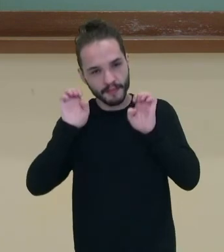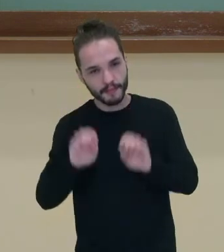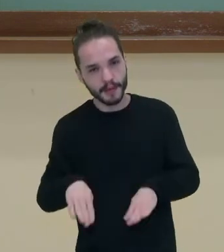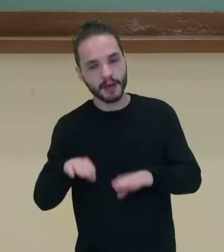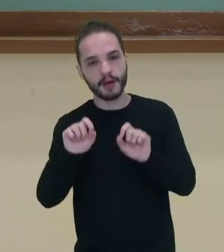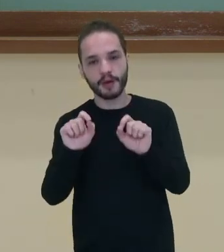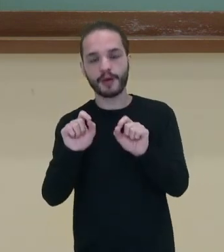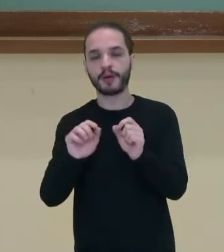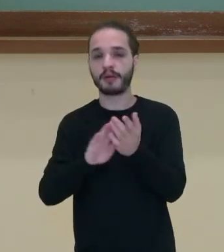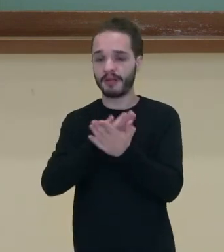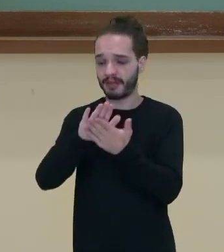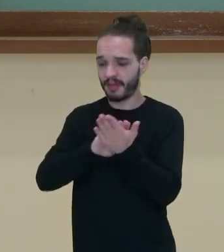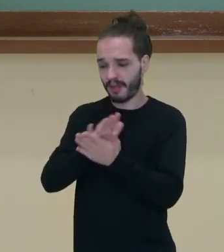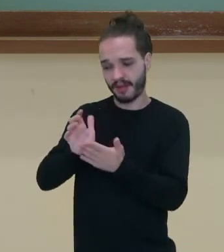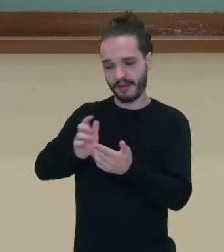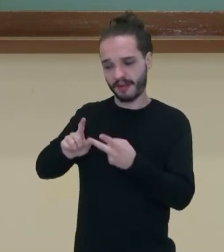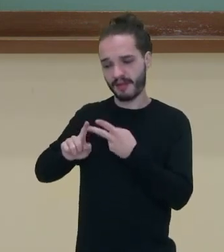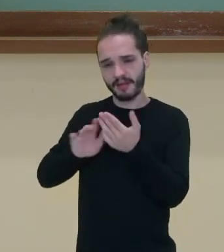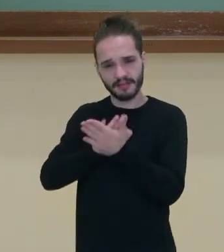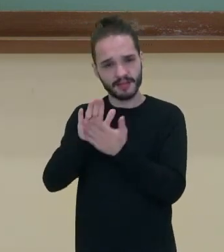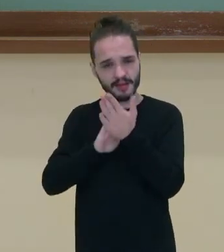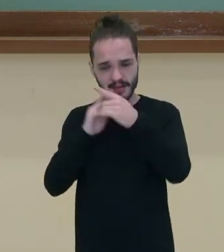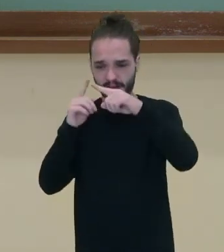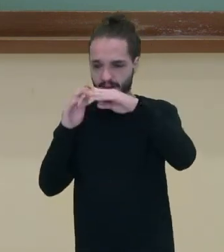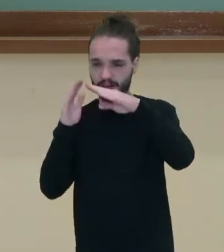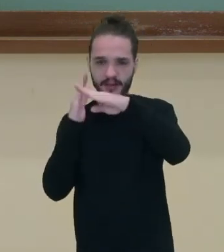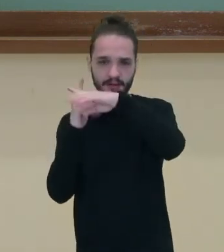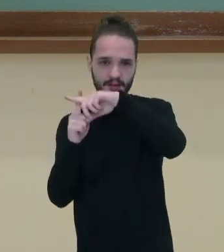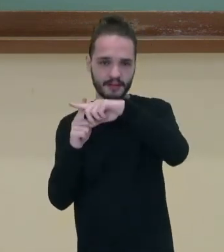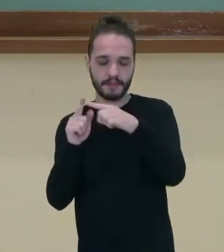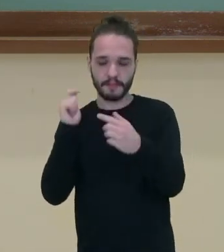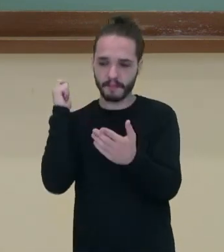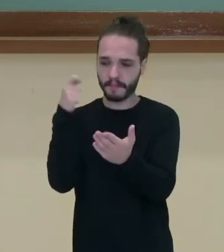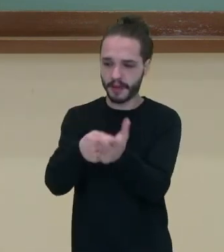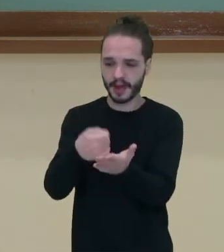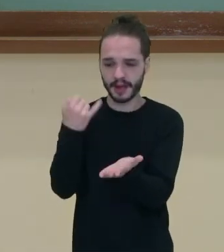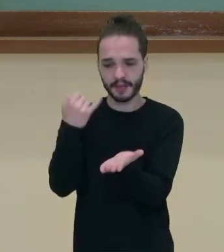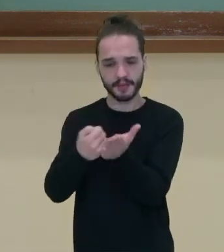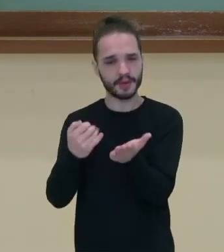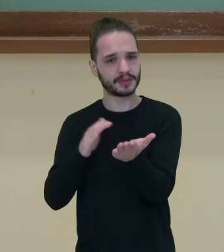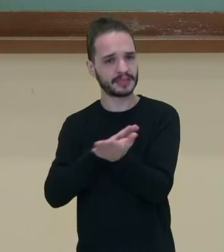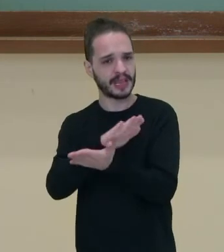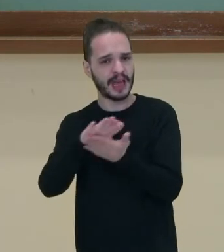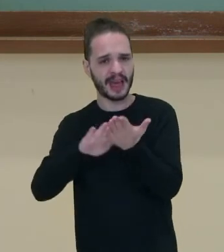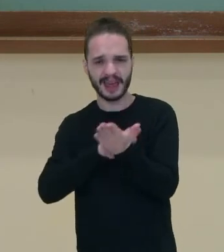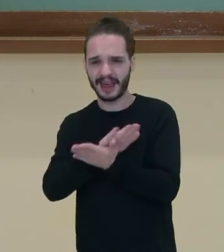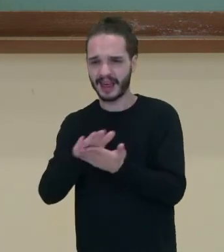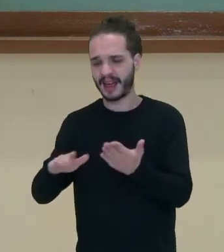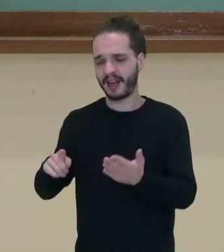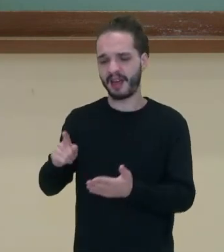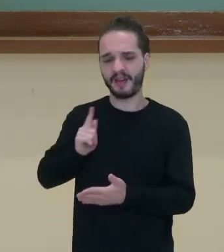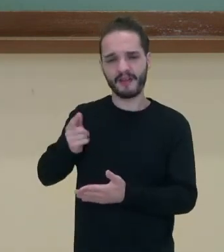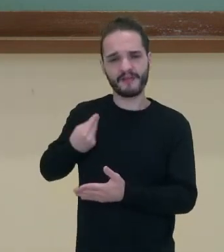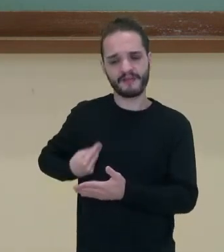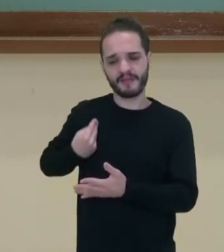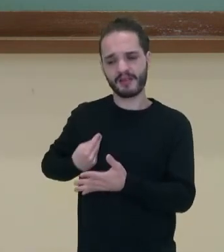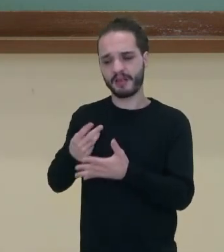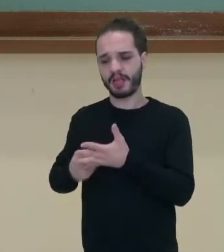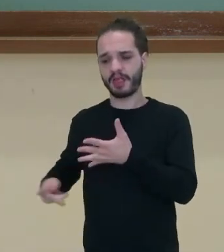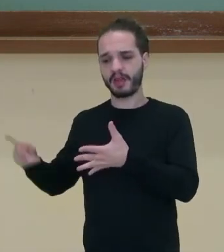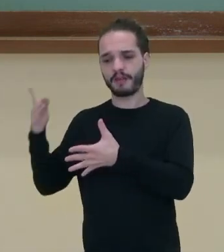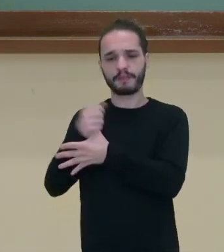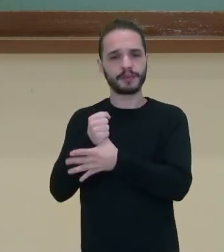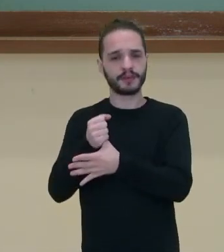nem o clero, nem a nobreza, eles pagavam imposto. Eles viviam de forma privilegiada, eles